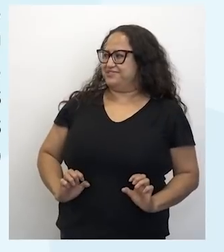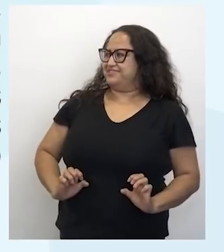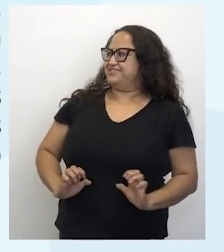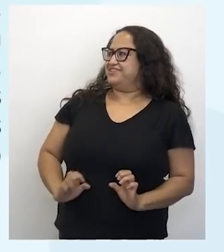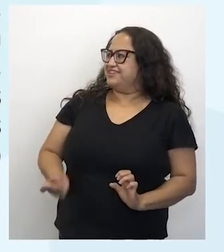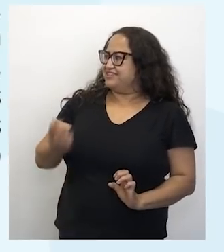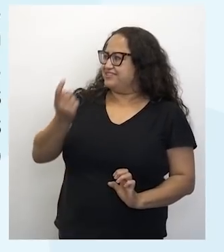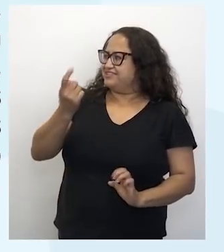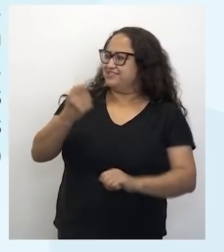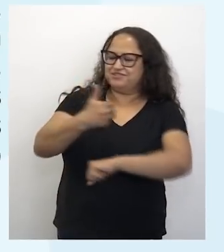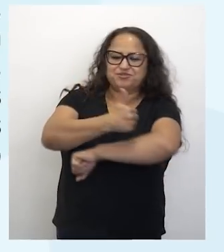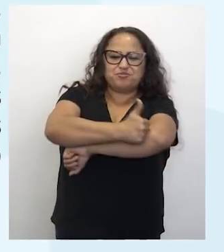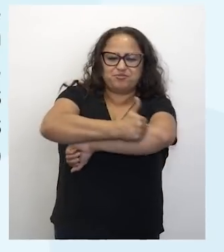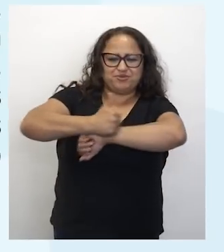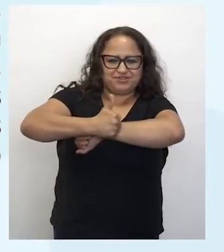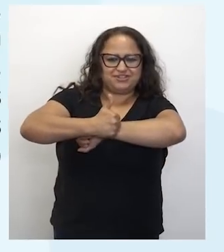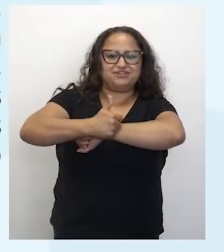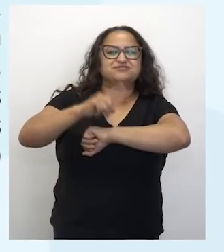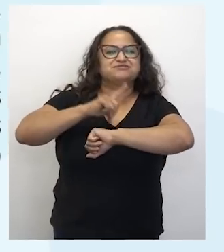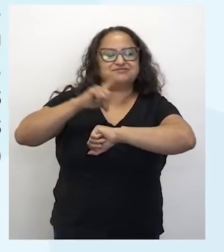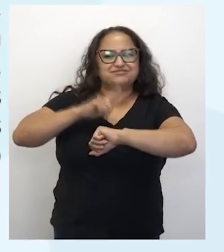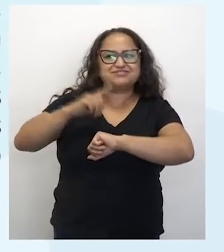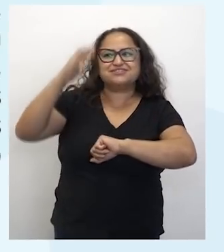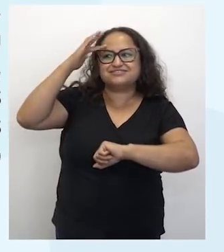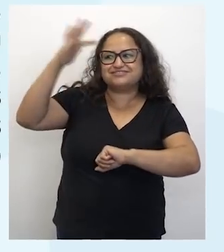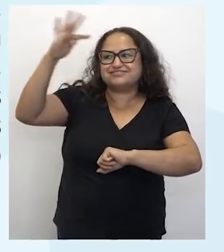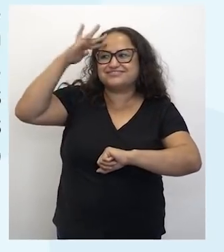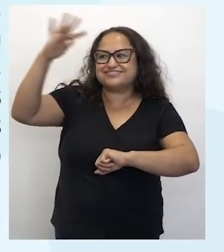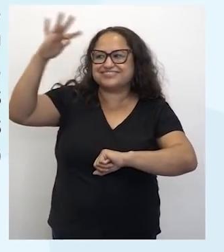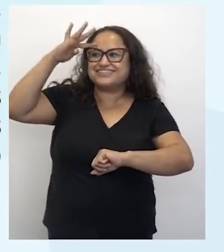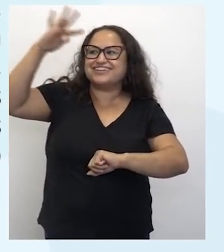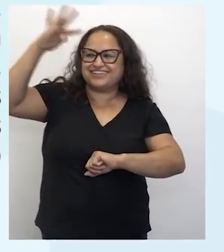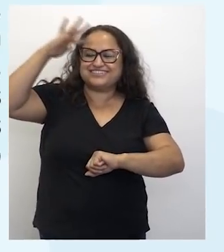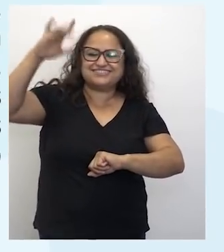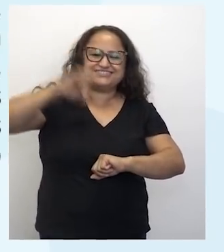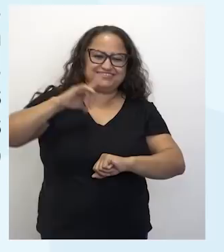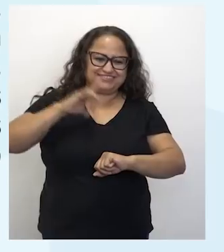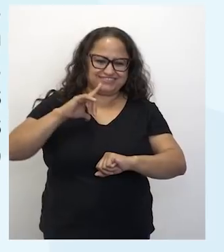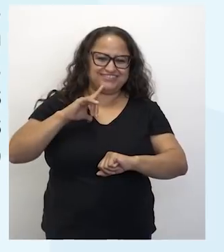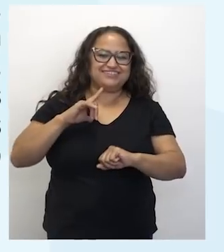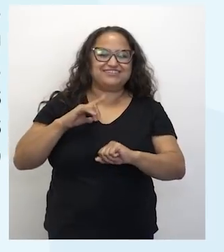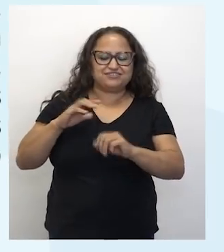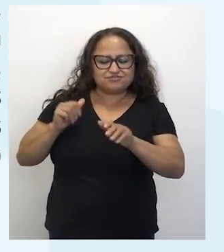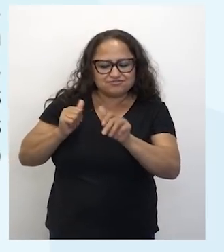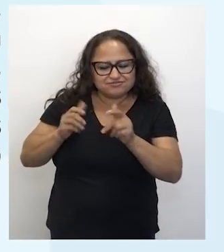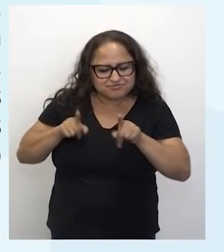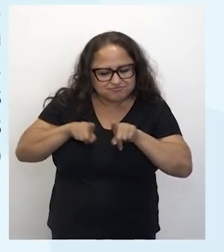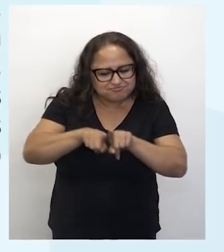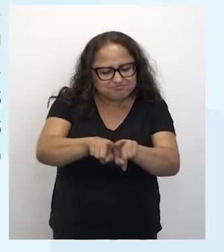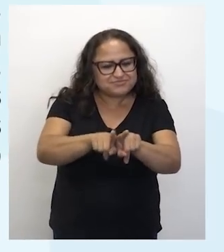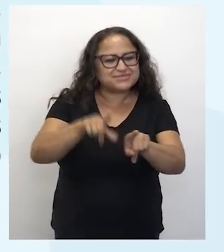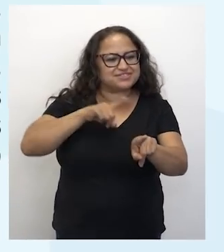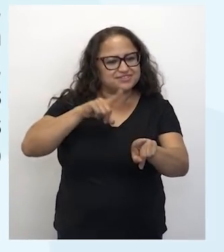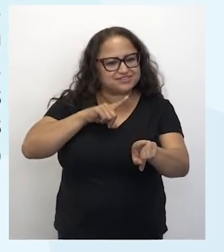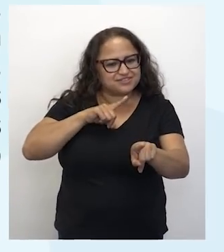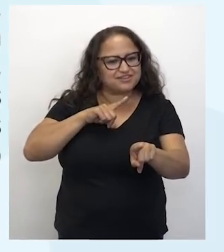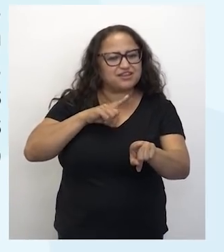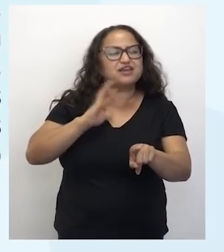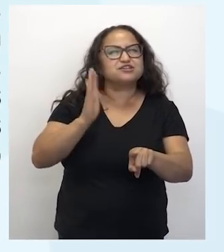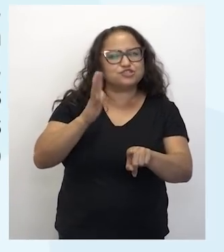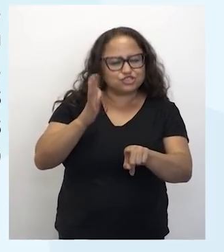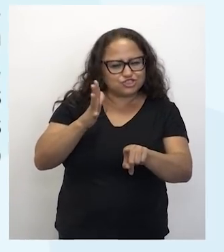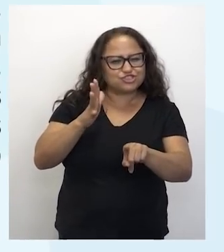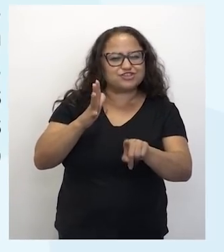de sociologia, de filosofia que nos acompanham, e eu não tenho dúvidas, né, que esse conteúdo ou já